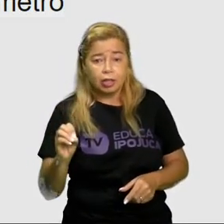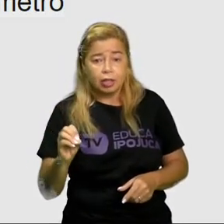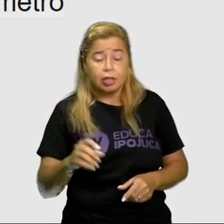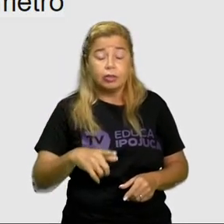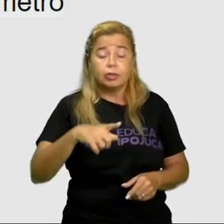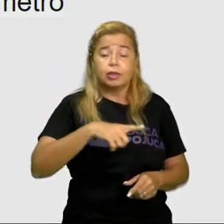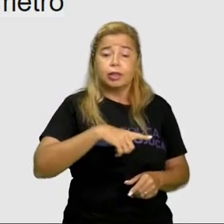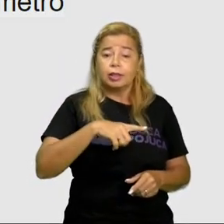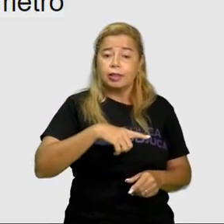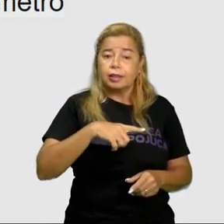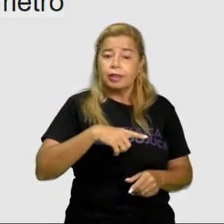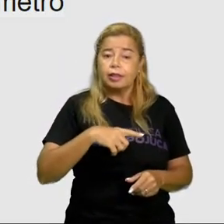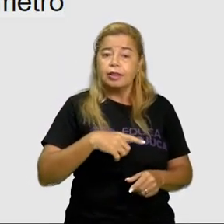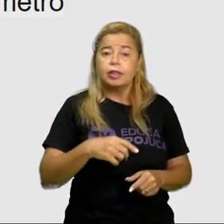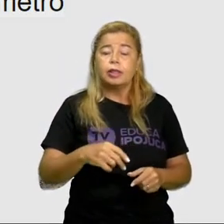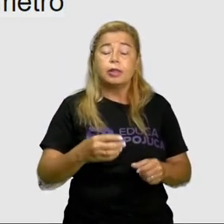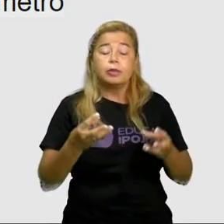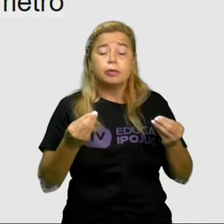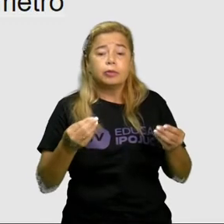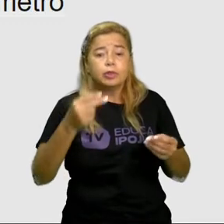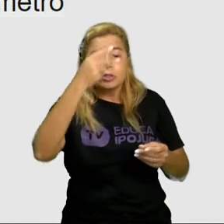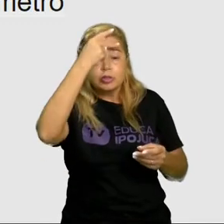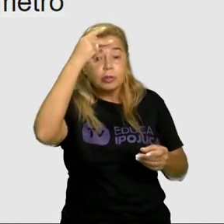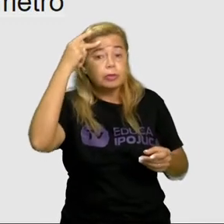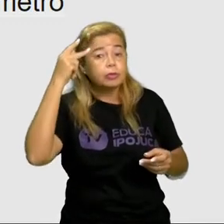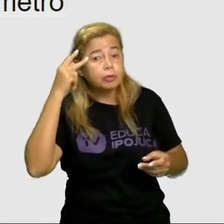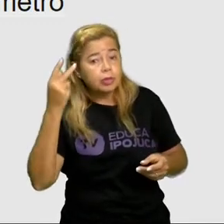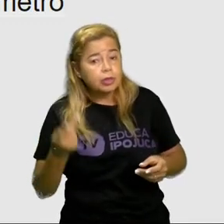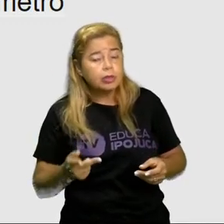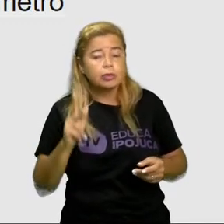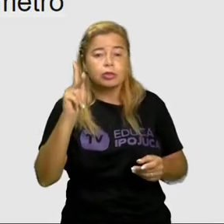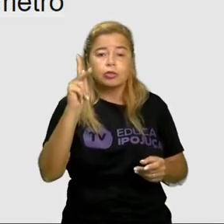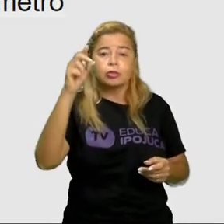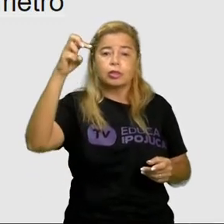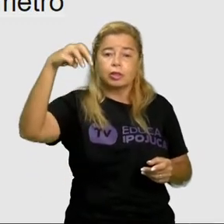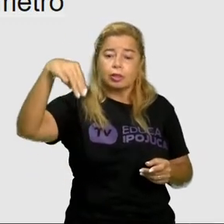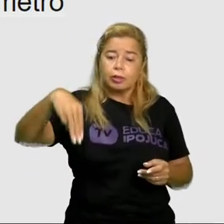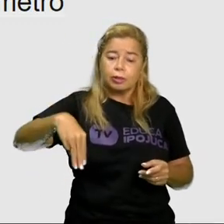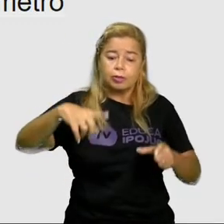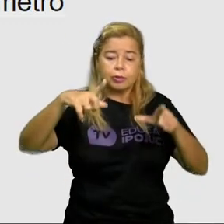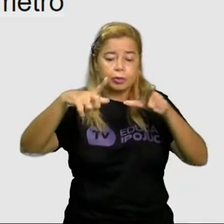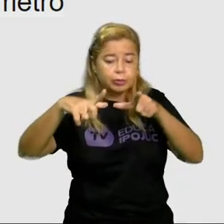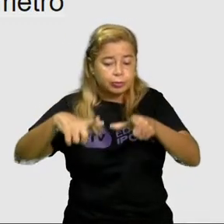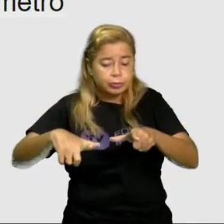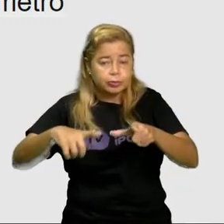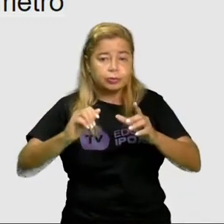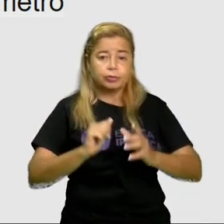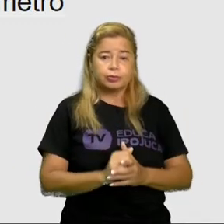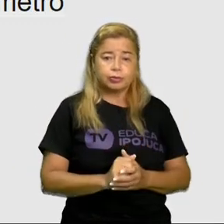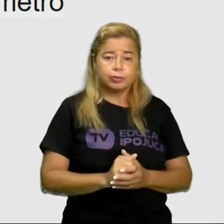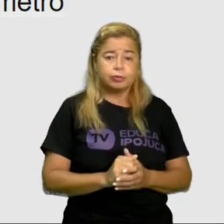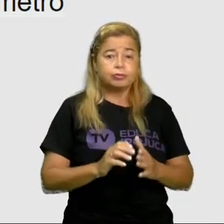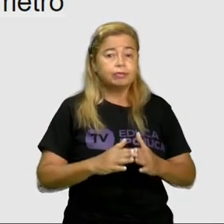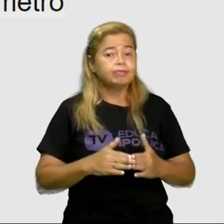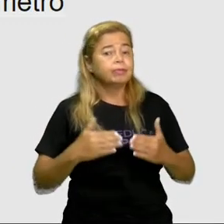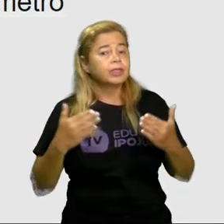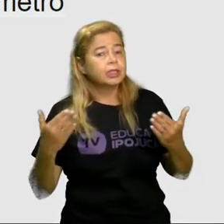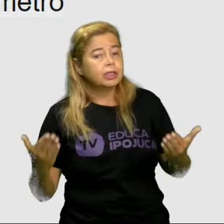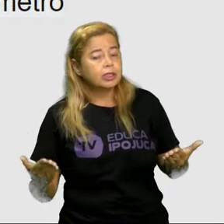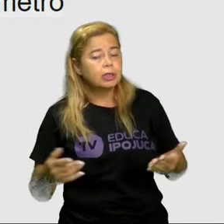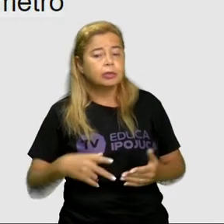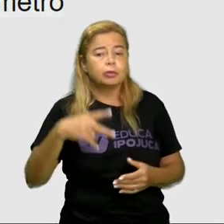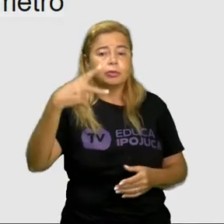quilômetro quadrado. Sendo assim, o termo populoso refere-se à quantidade de habitantes e o